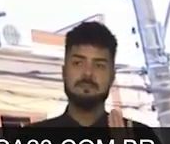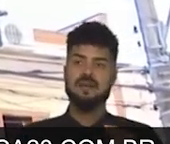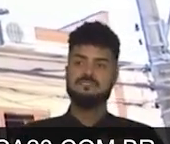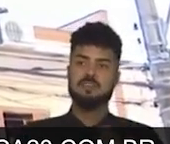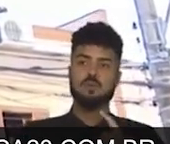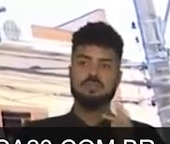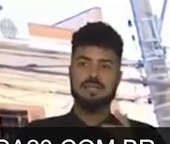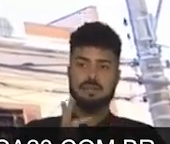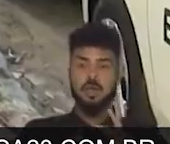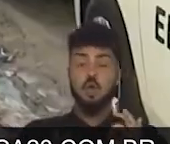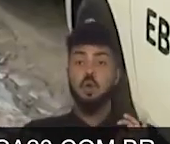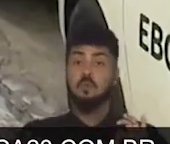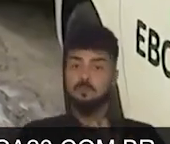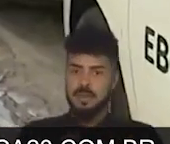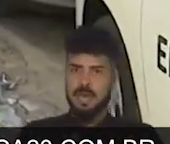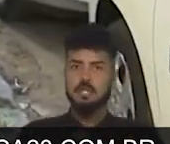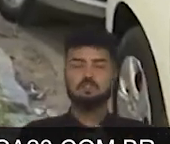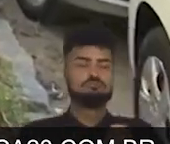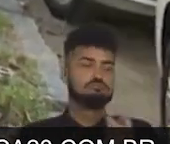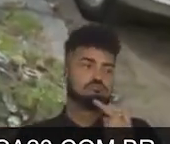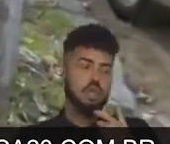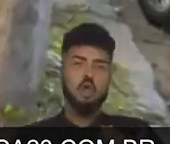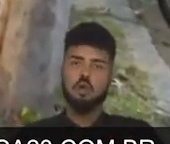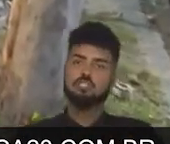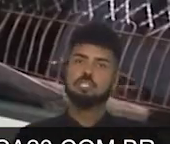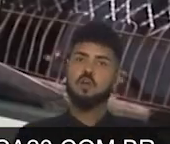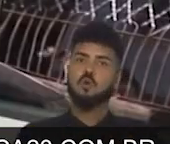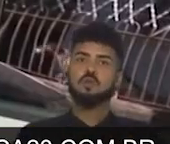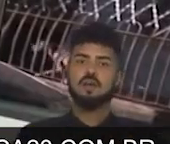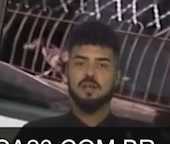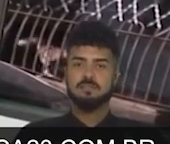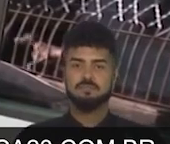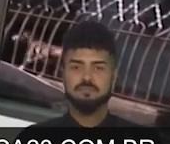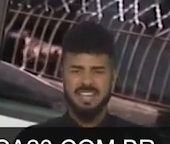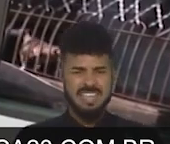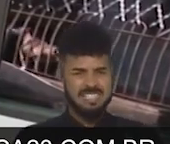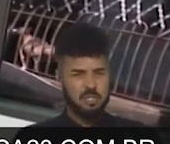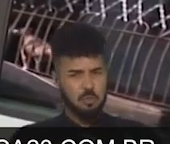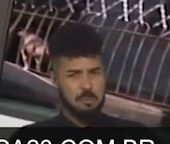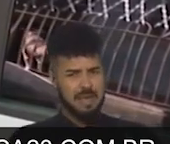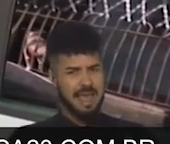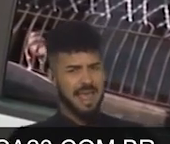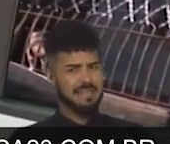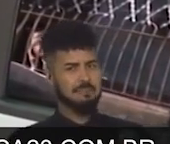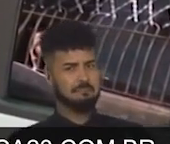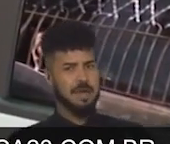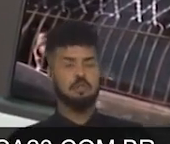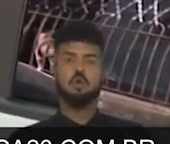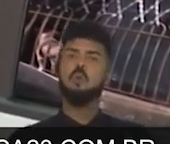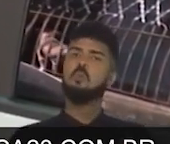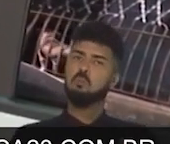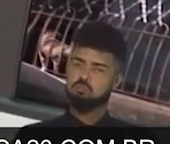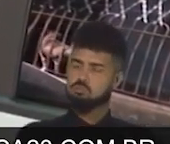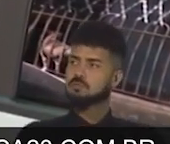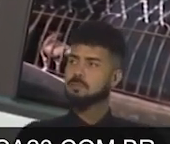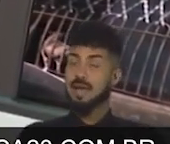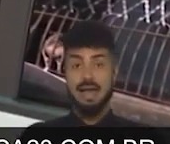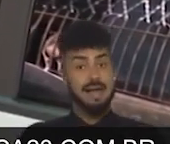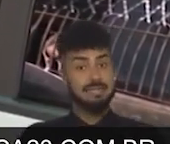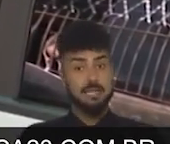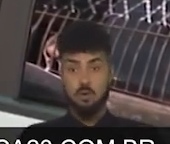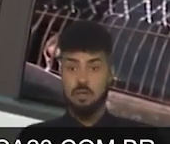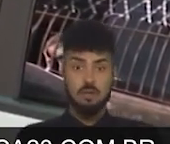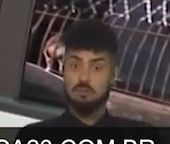tratamento completo e hoje está curado. Me sinto mais animado, disposto a trabalhar. Até agora não está me